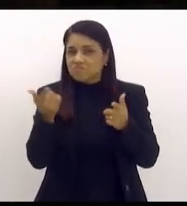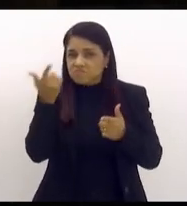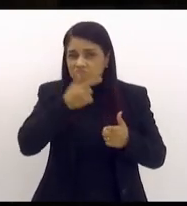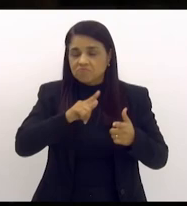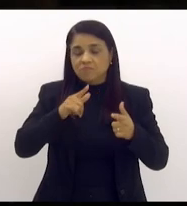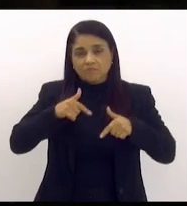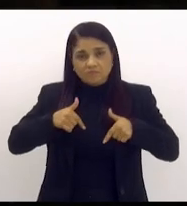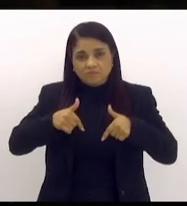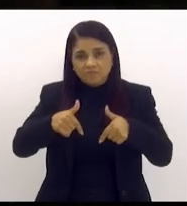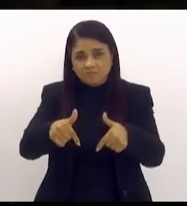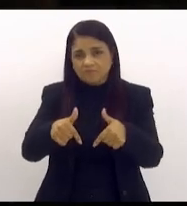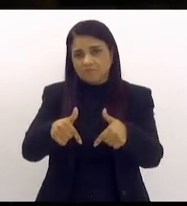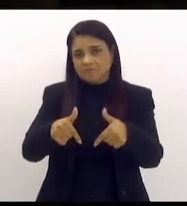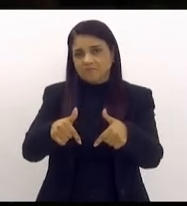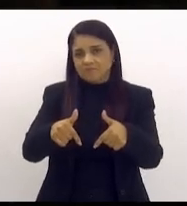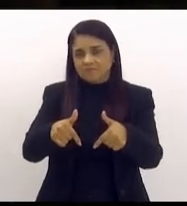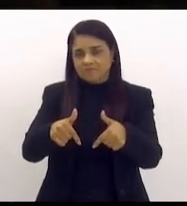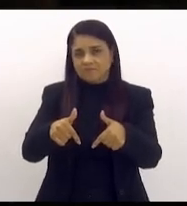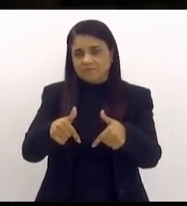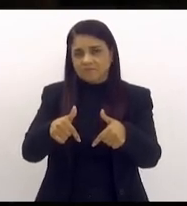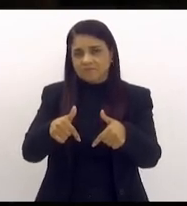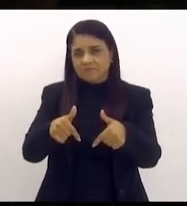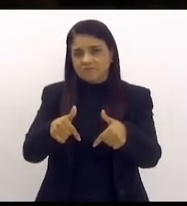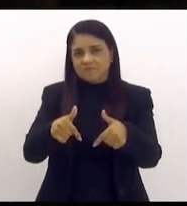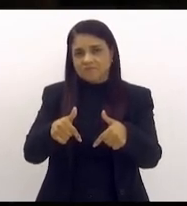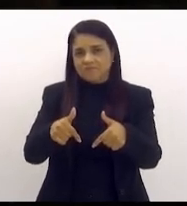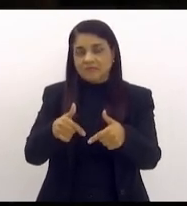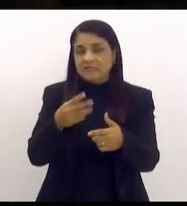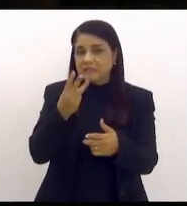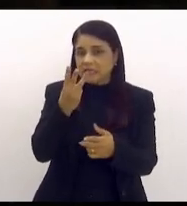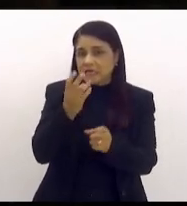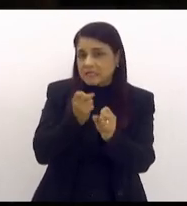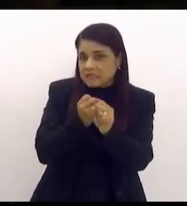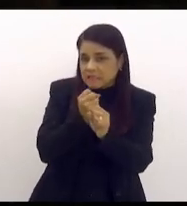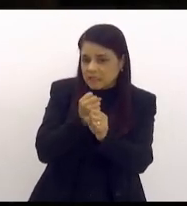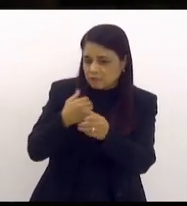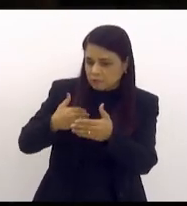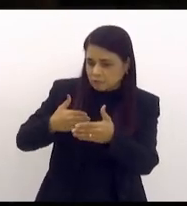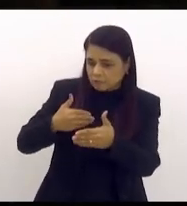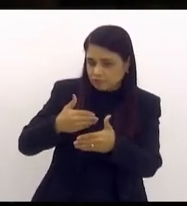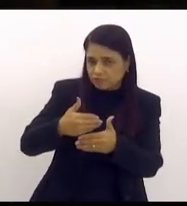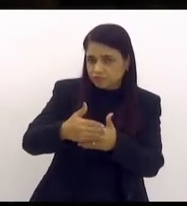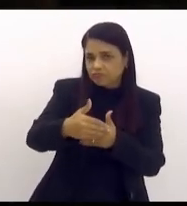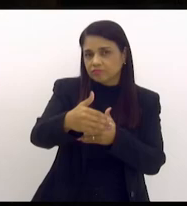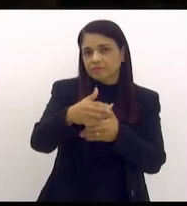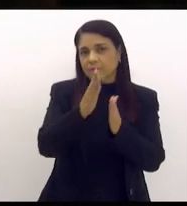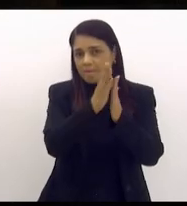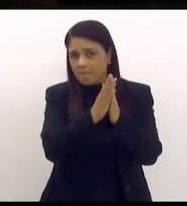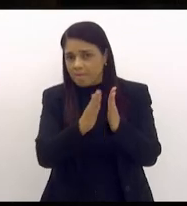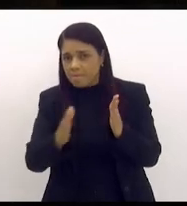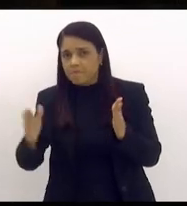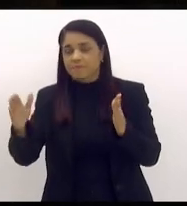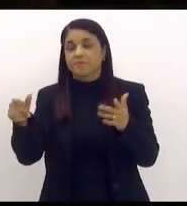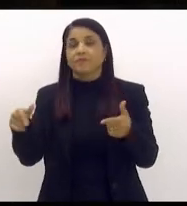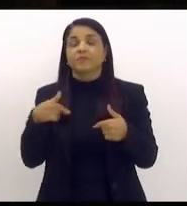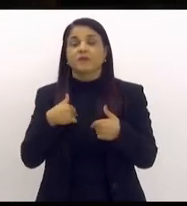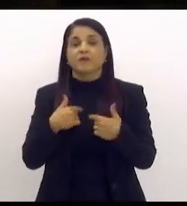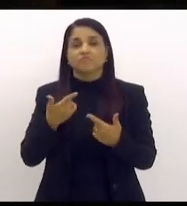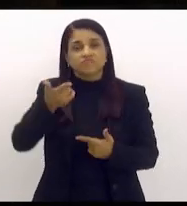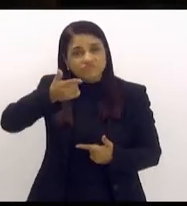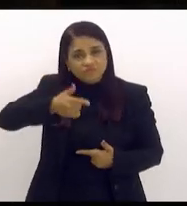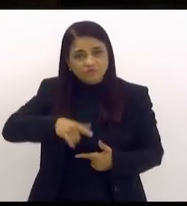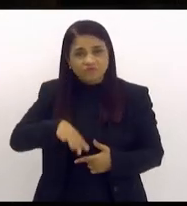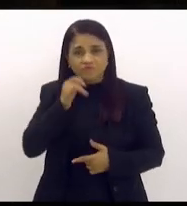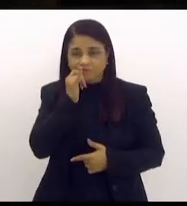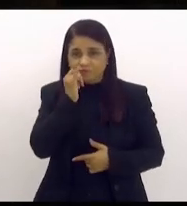executados não é ao longo desses próximos 3 anos então eu queria mais uma vez aqui de